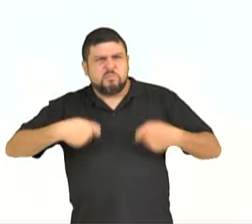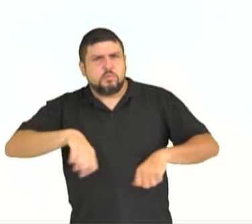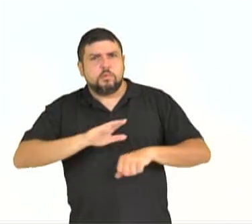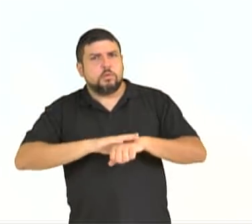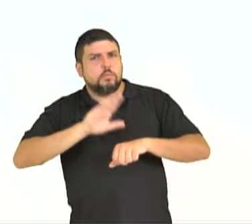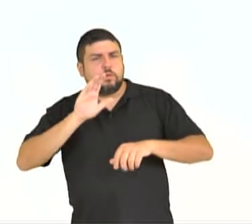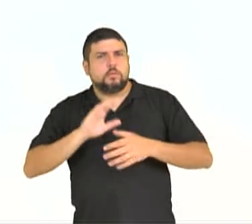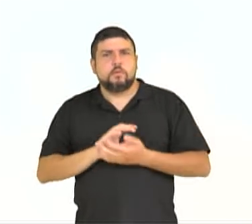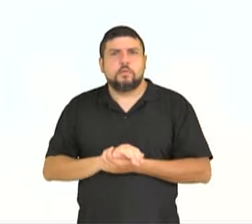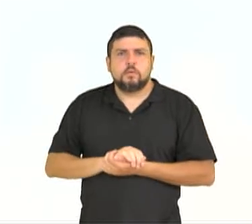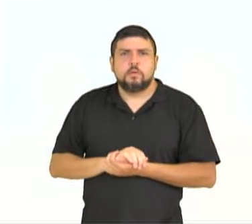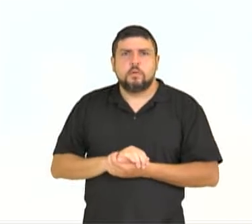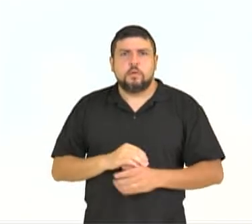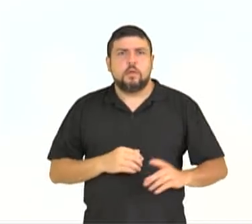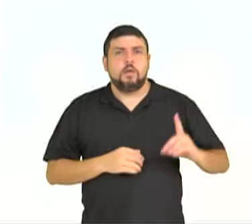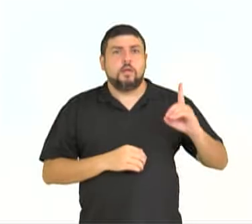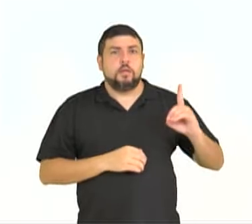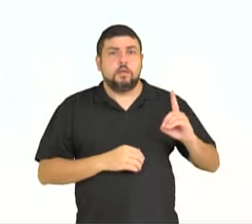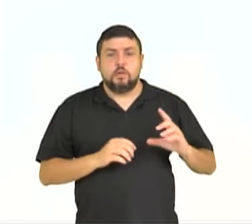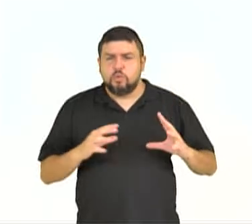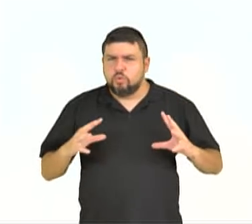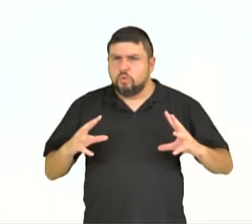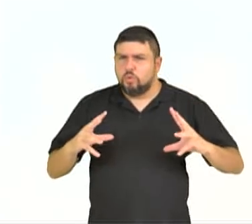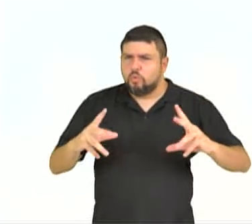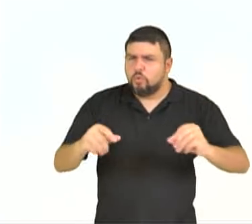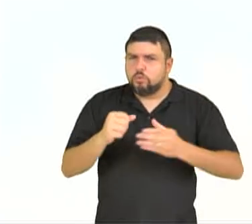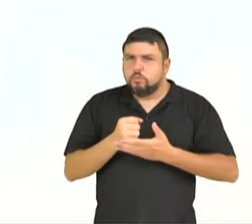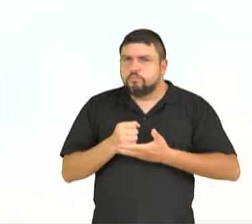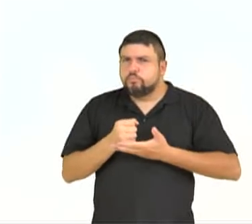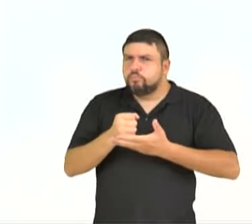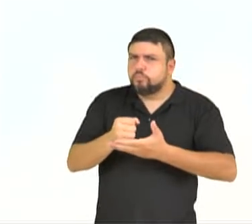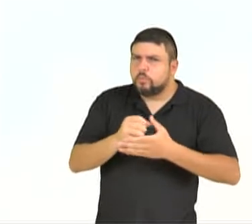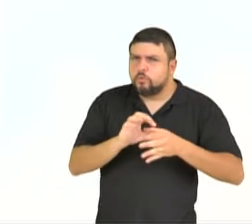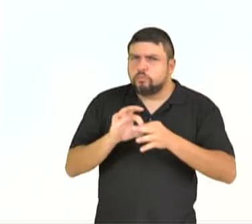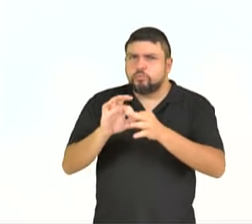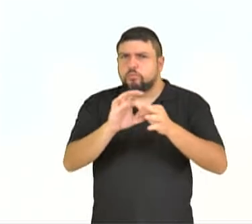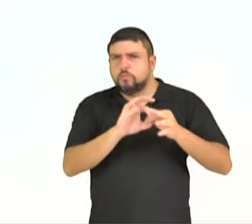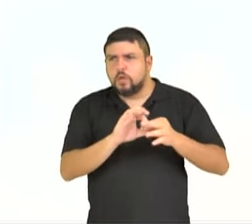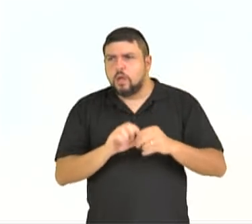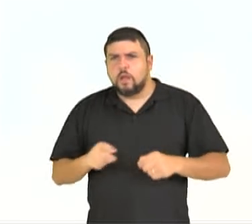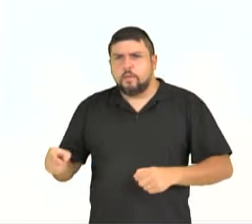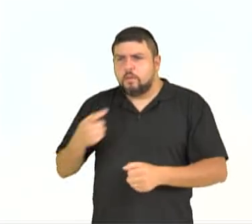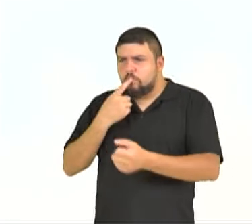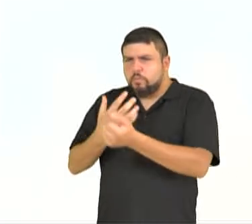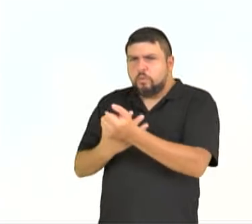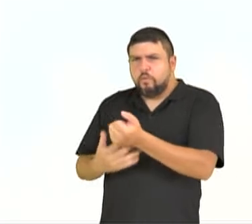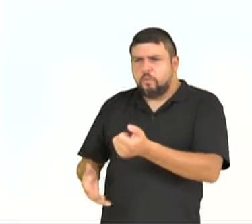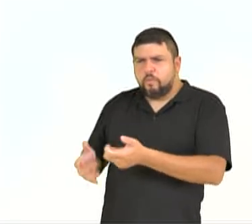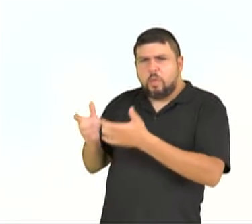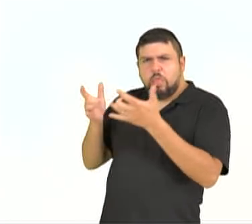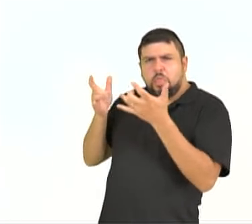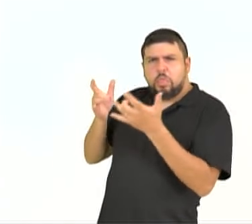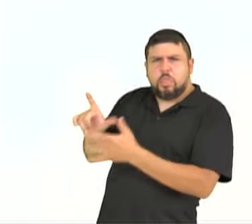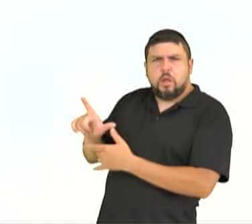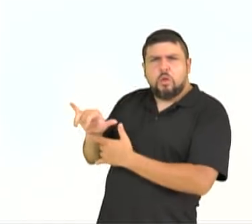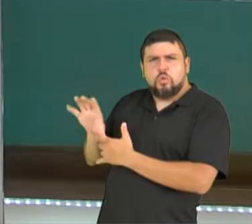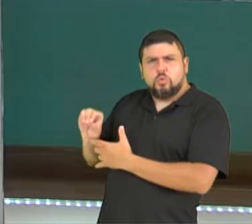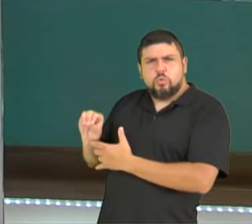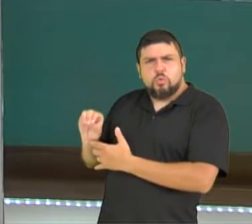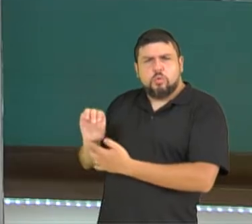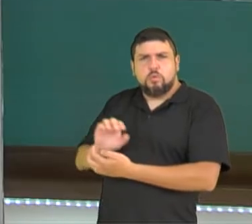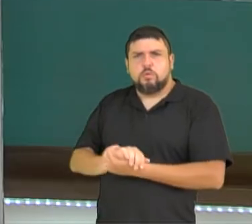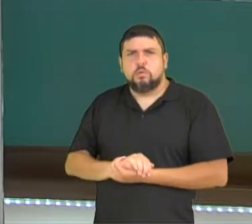D. Se todos ajudarem, o hemocentro vai ter que jogar sangue fora. Então,